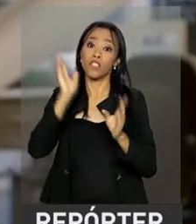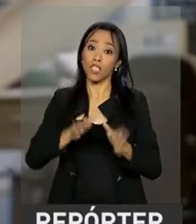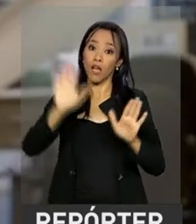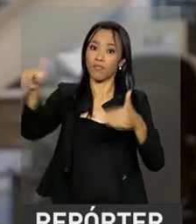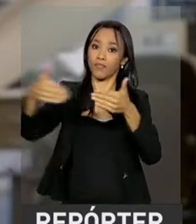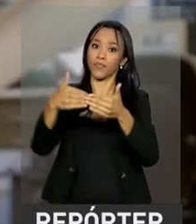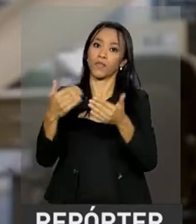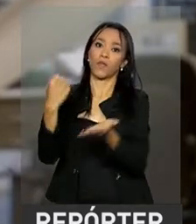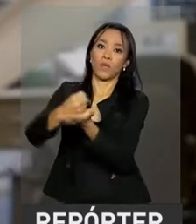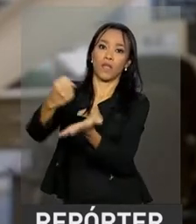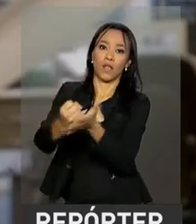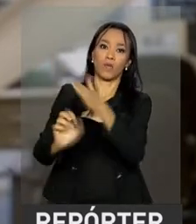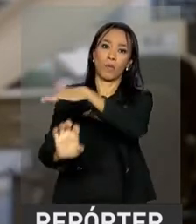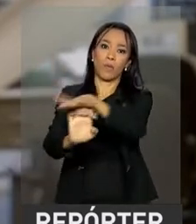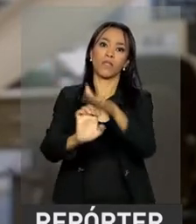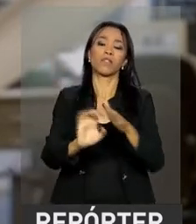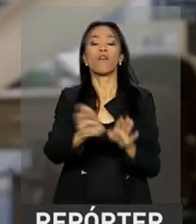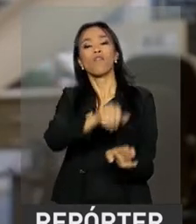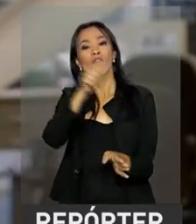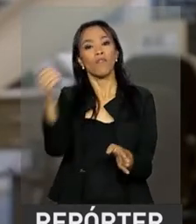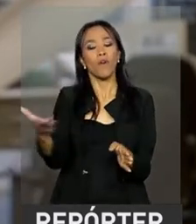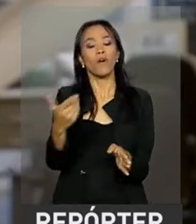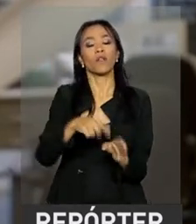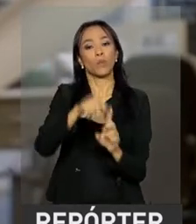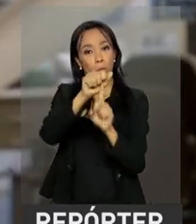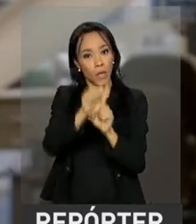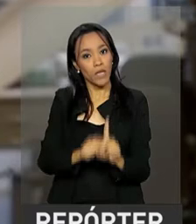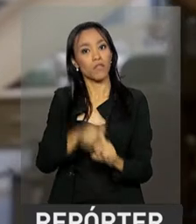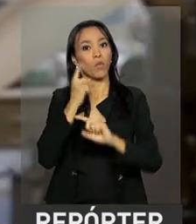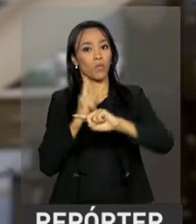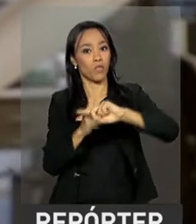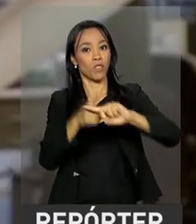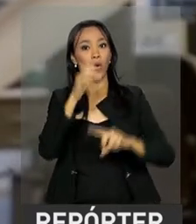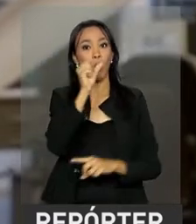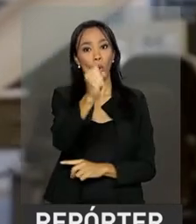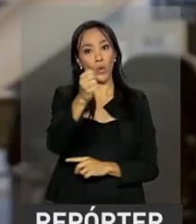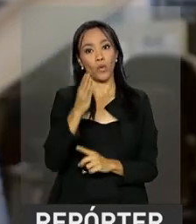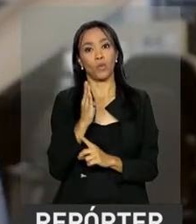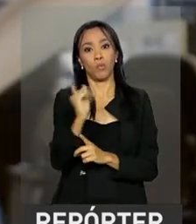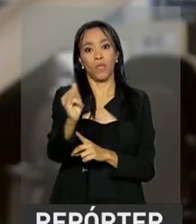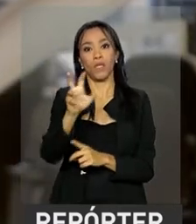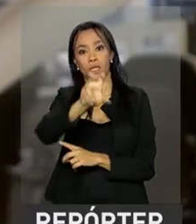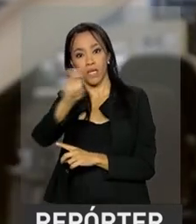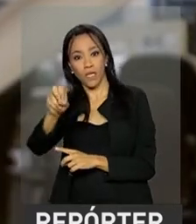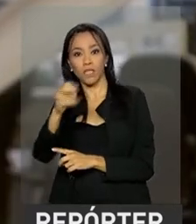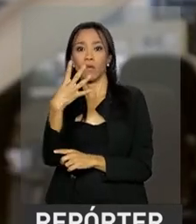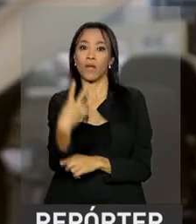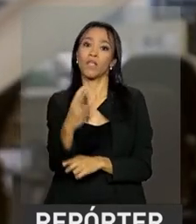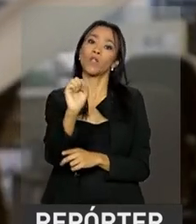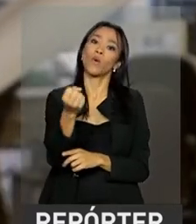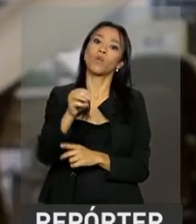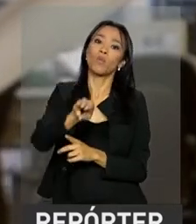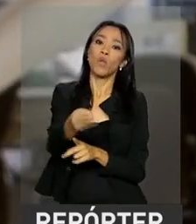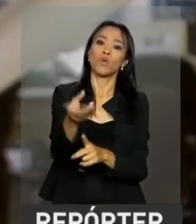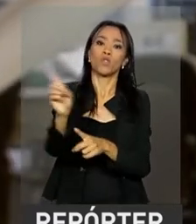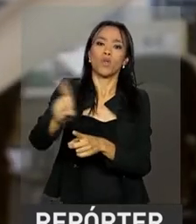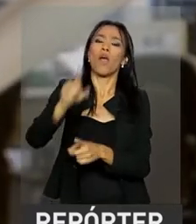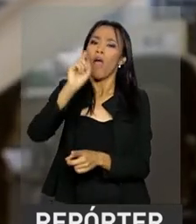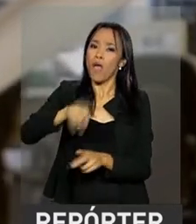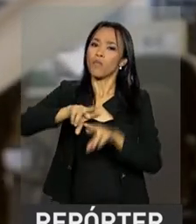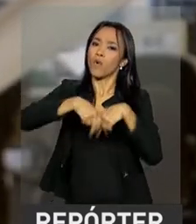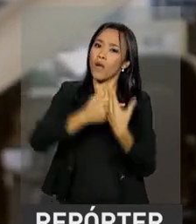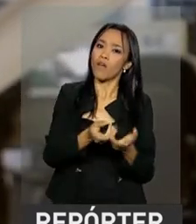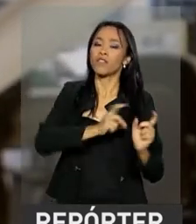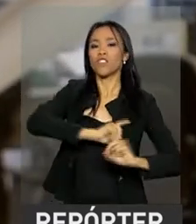no comércio exterior o saldo no mês ficou positivo em 8 bilhões 548 milhões de dólares resultado das exportações